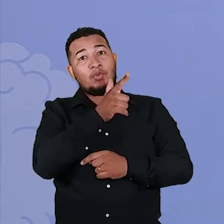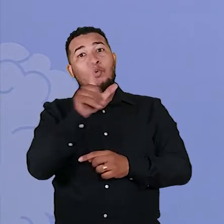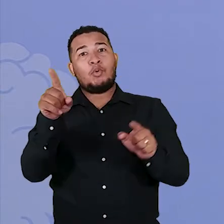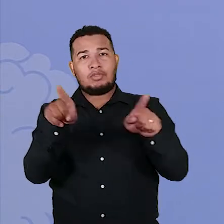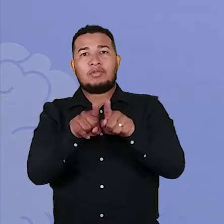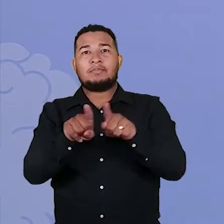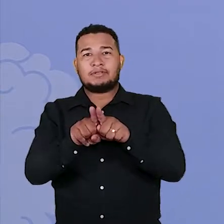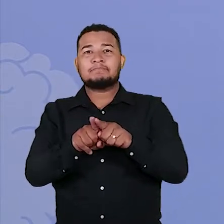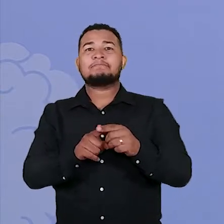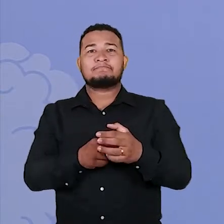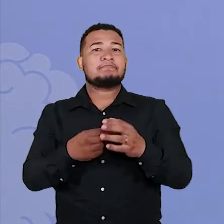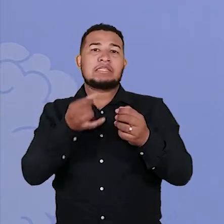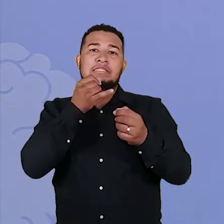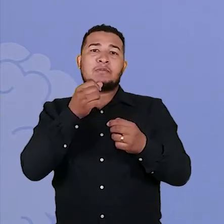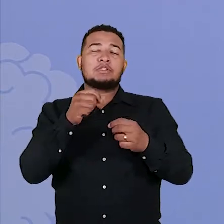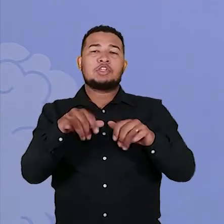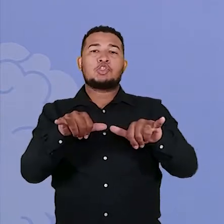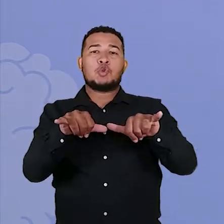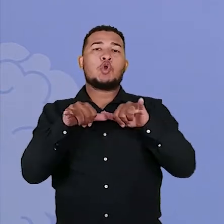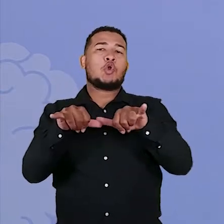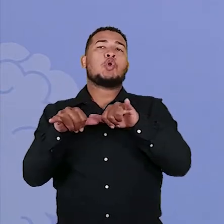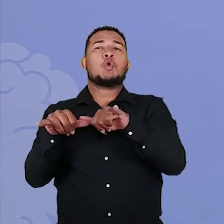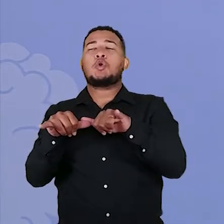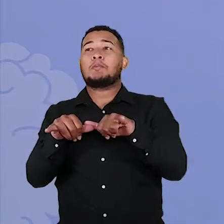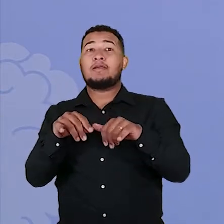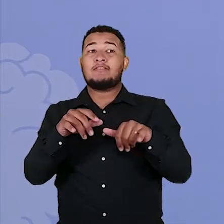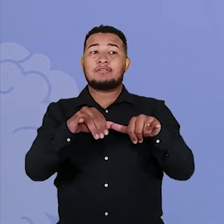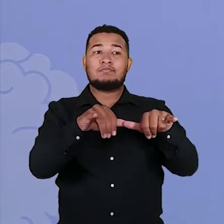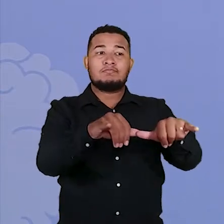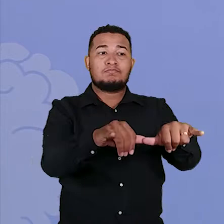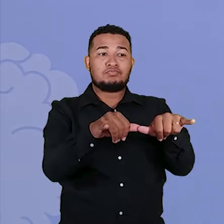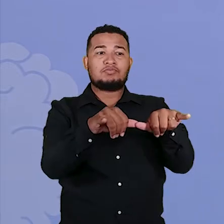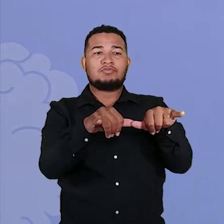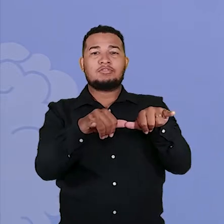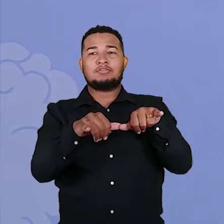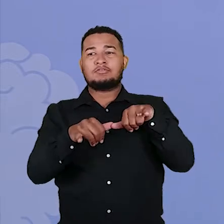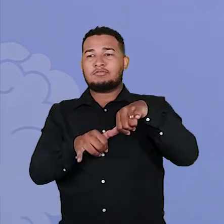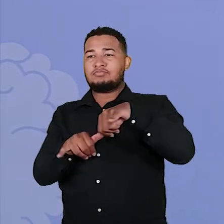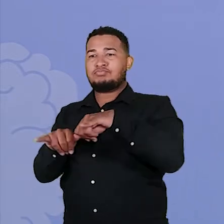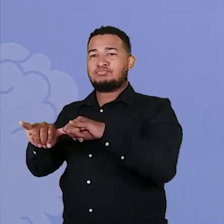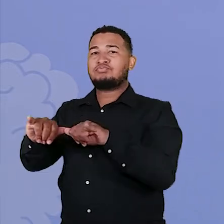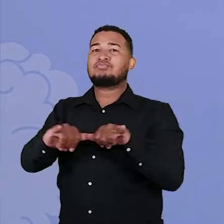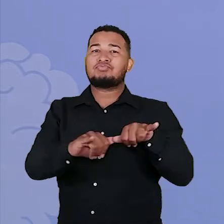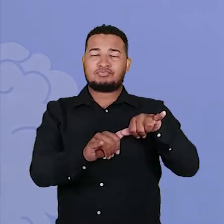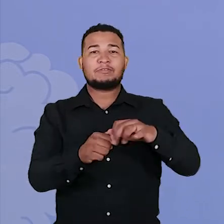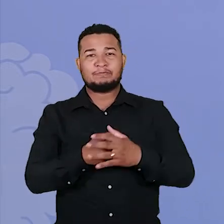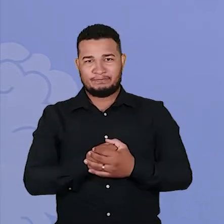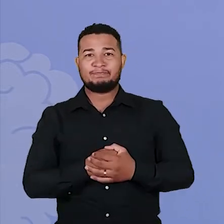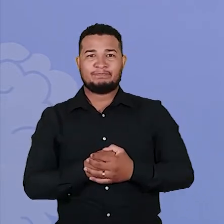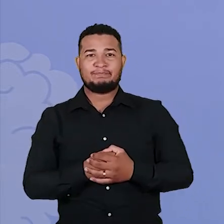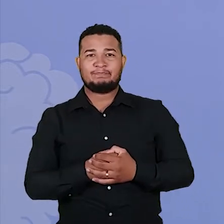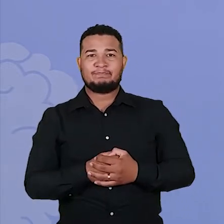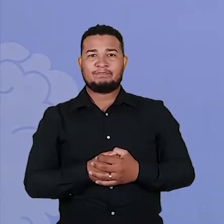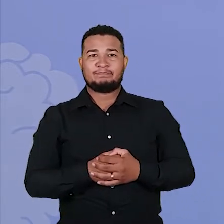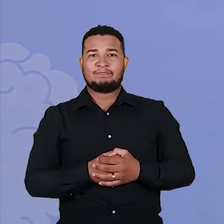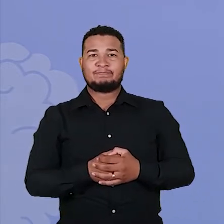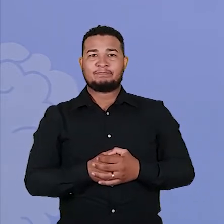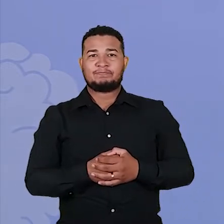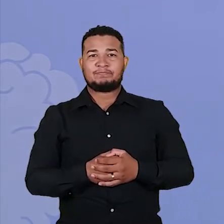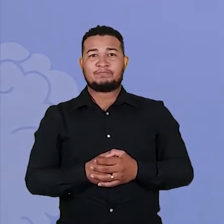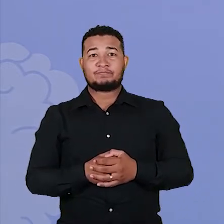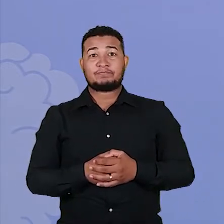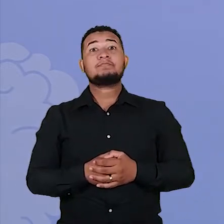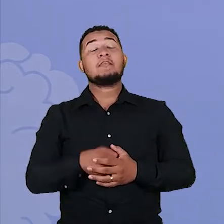exemplo para vocês. Quando a gente está fazendo compra, a gente tira o carrinho de compras da inércia, tá bom?